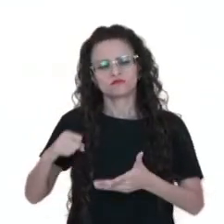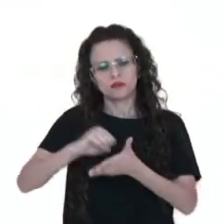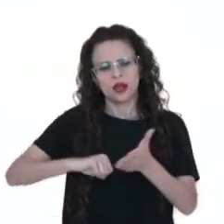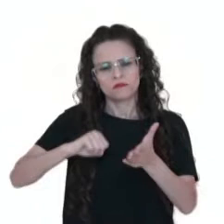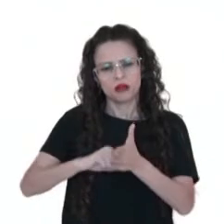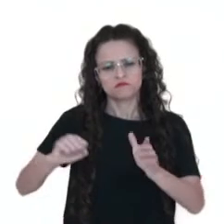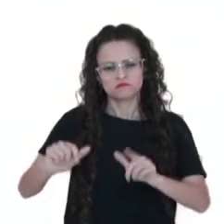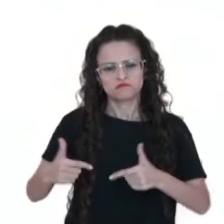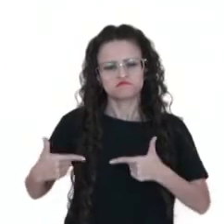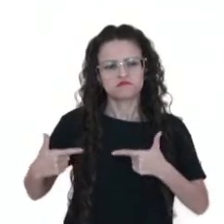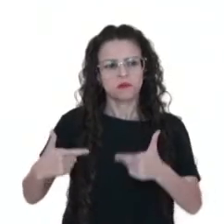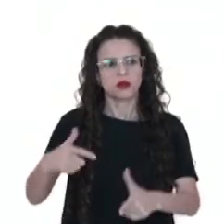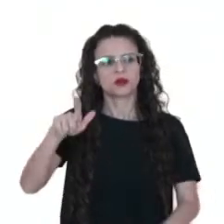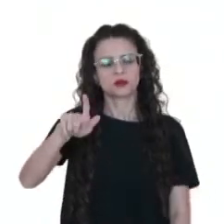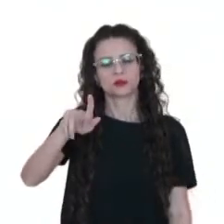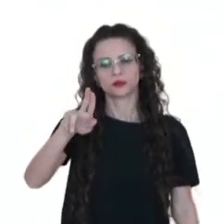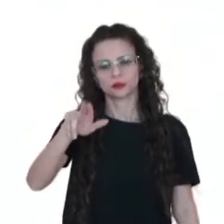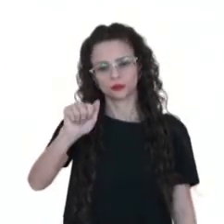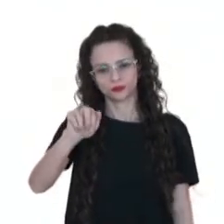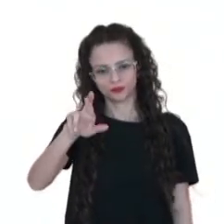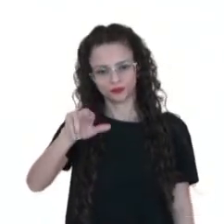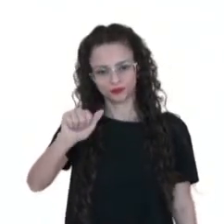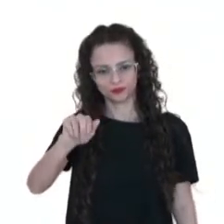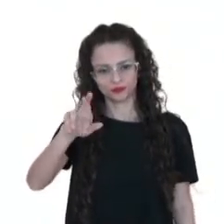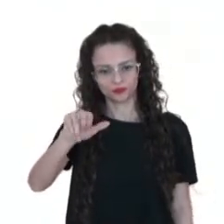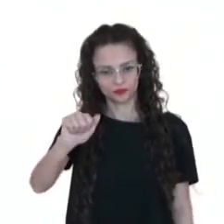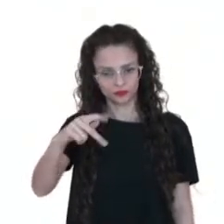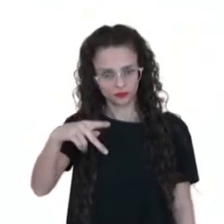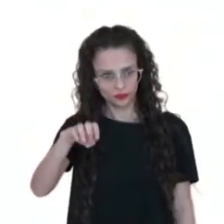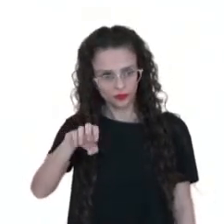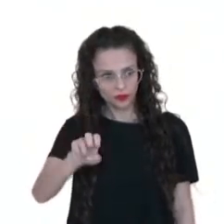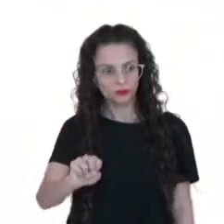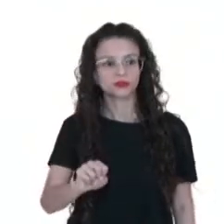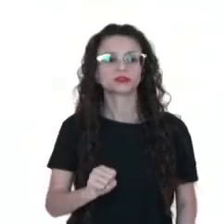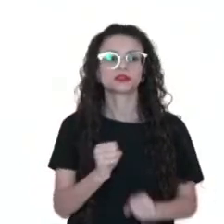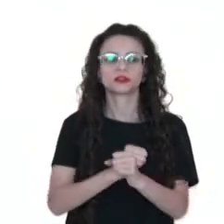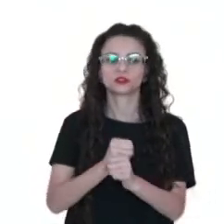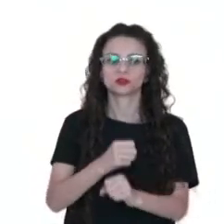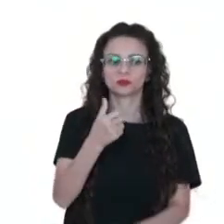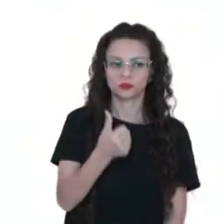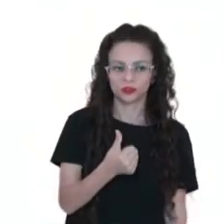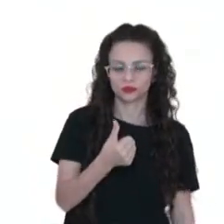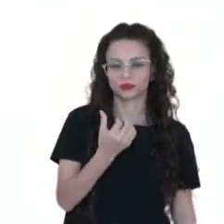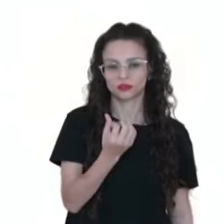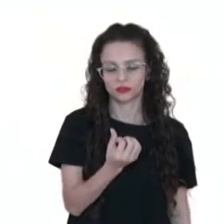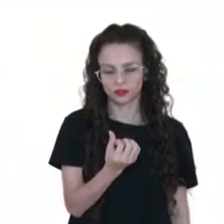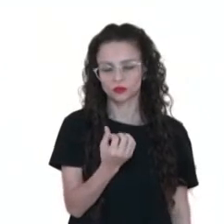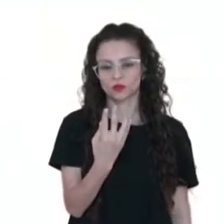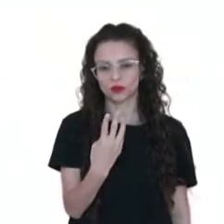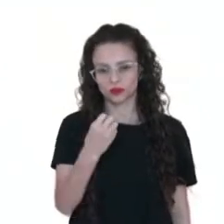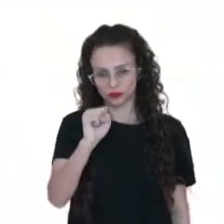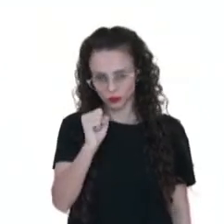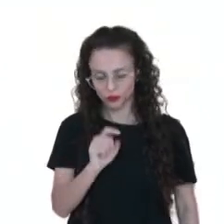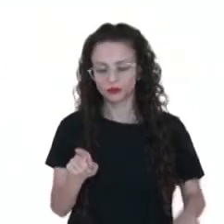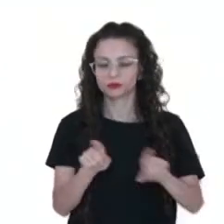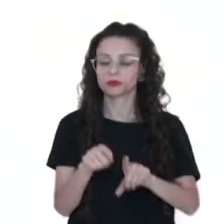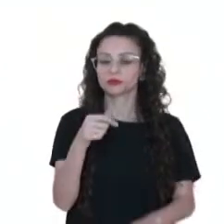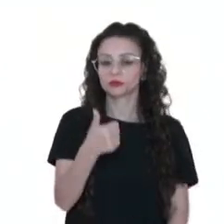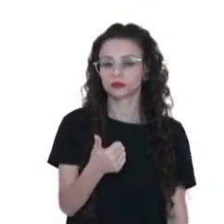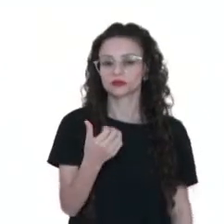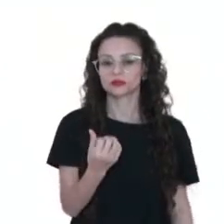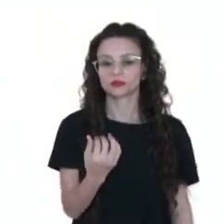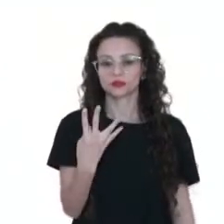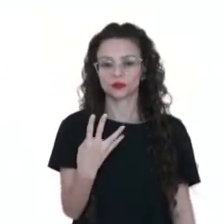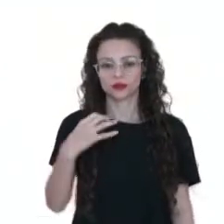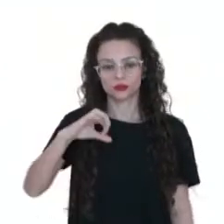Guararapes. Uma em 1648 e outra em 1649,